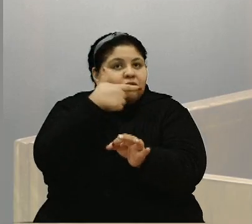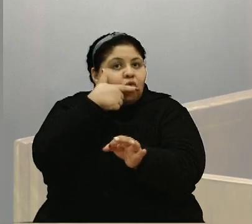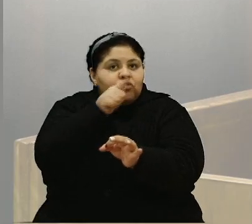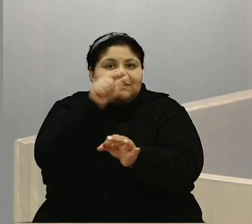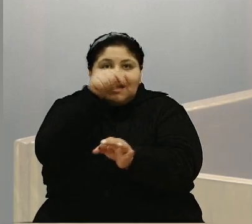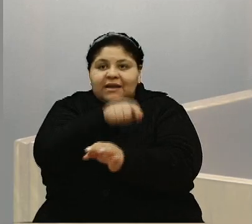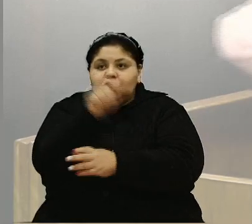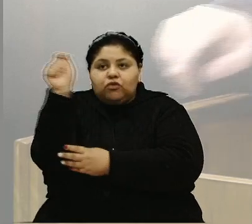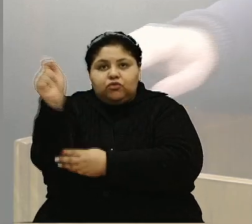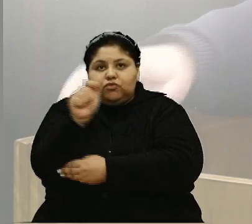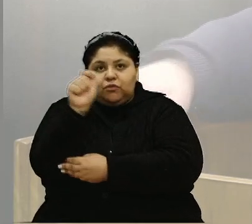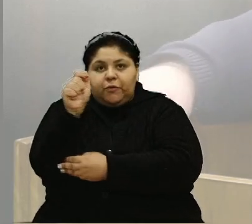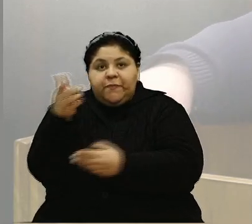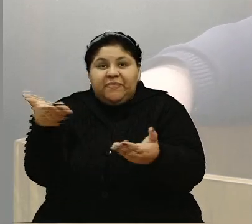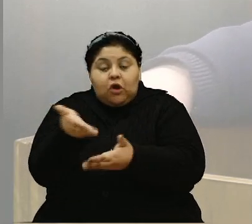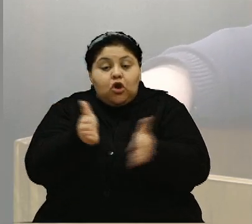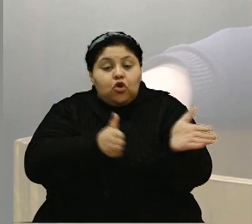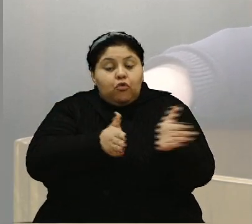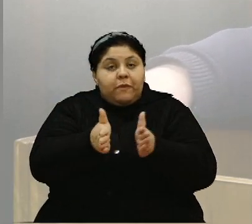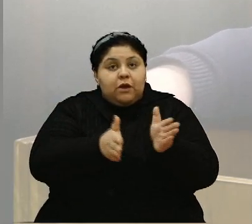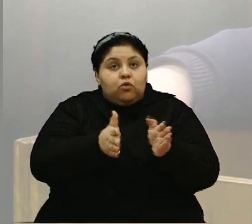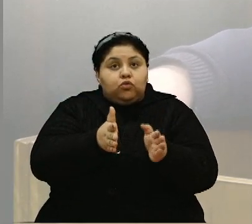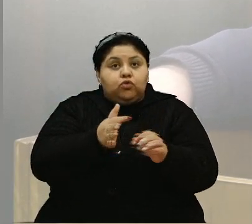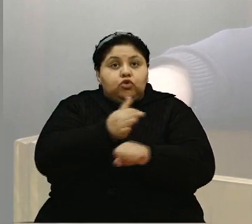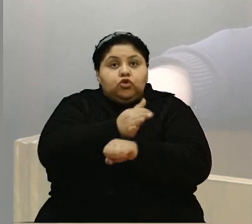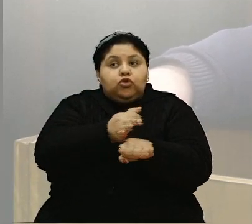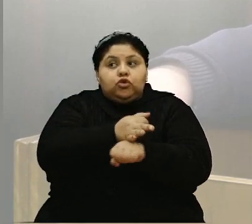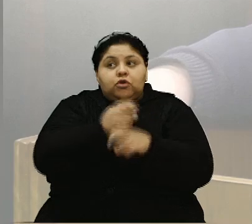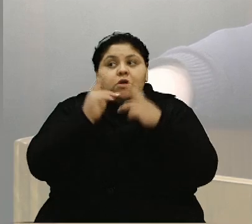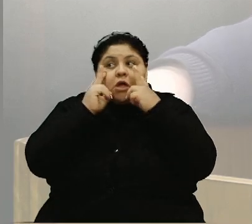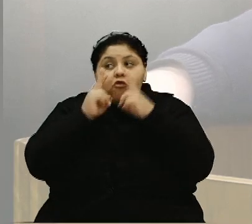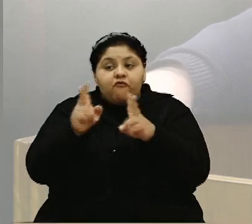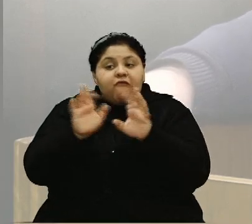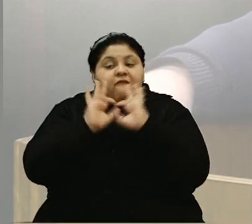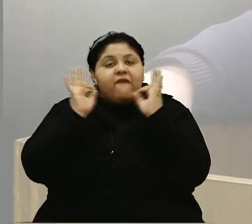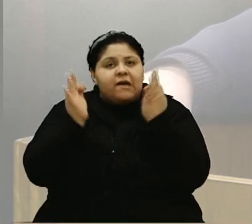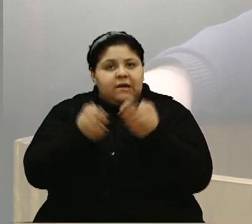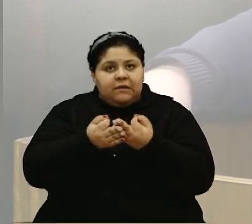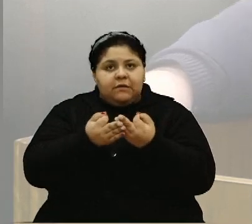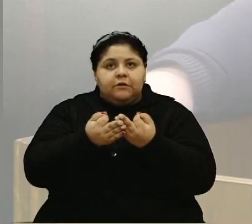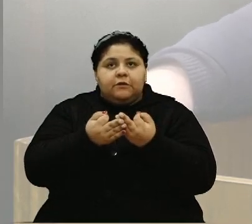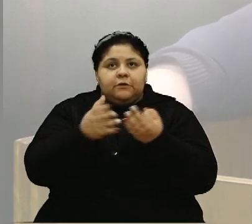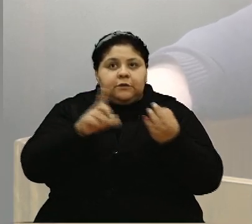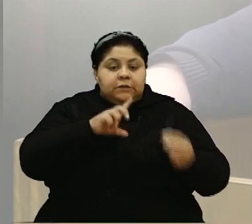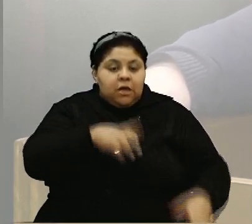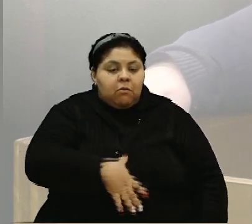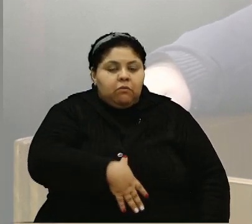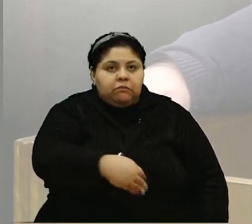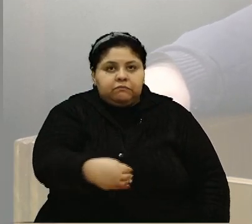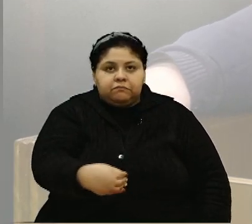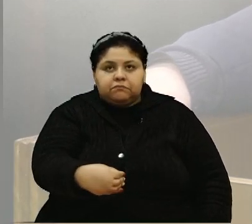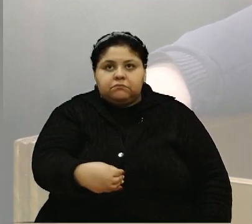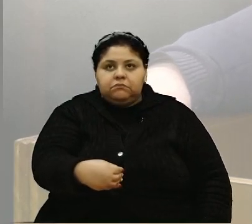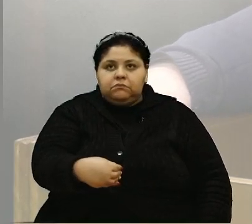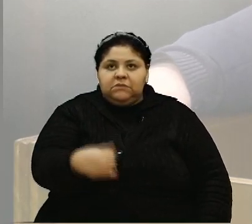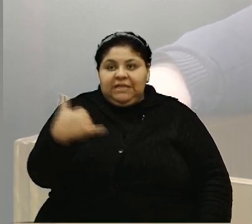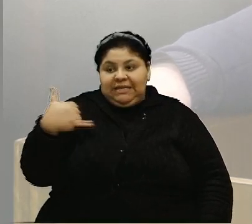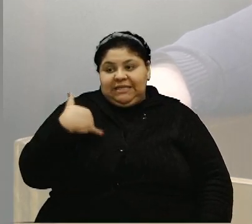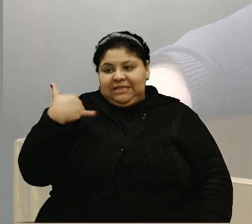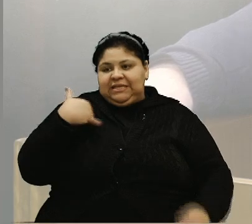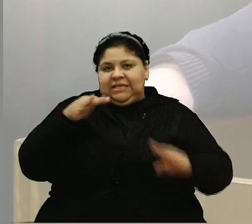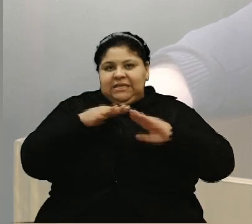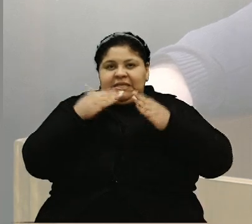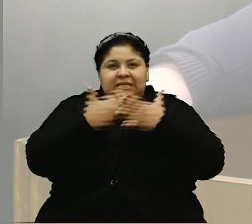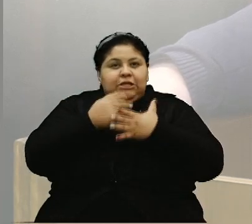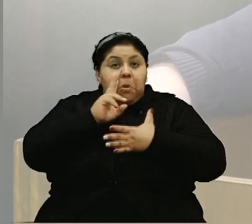E agora, nesse período de férias, eu vi várias famílias, né, que têm os filhos em idade escolar, num